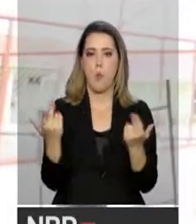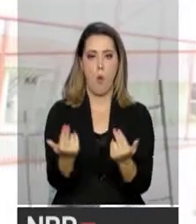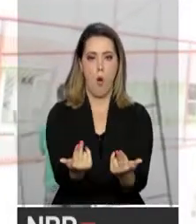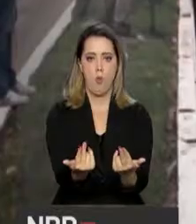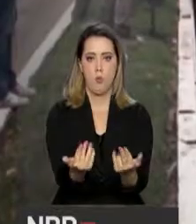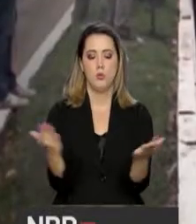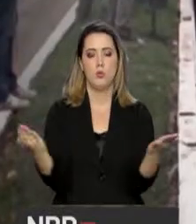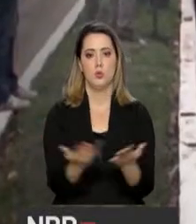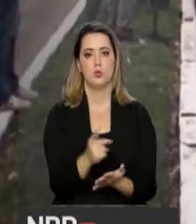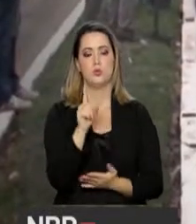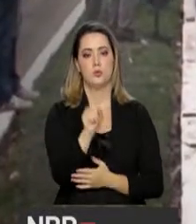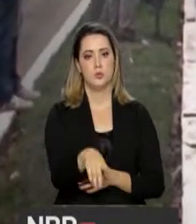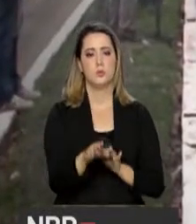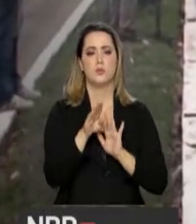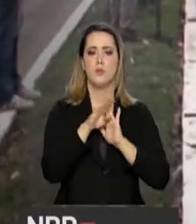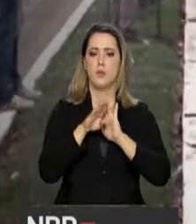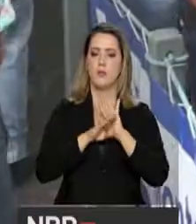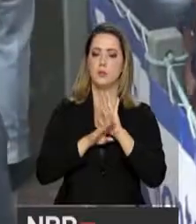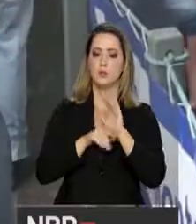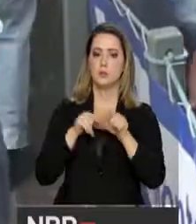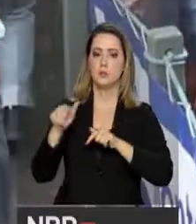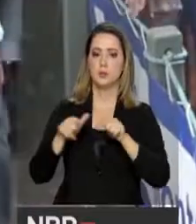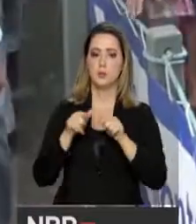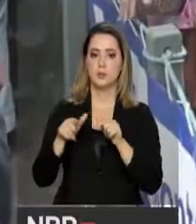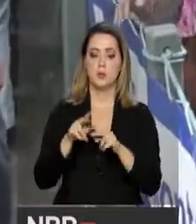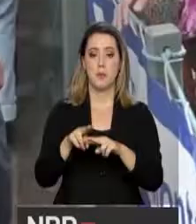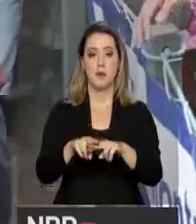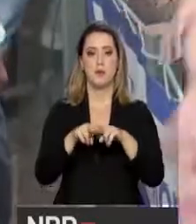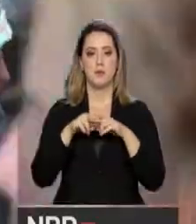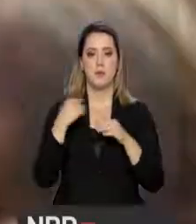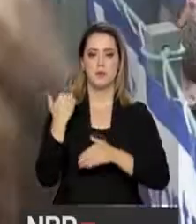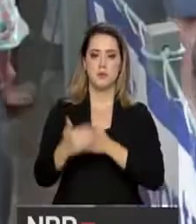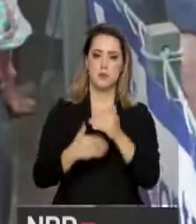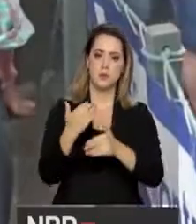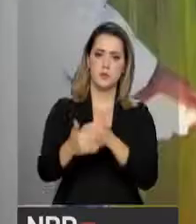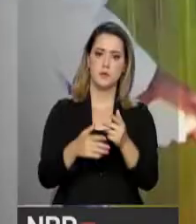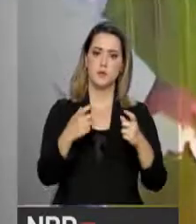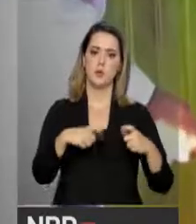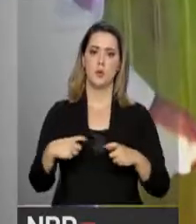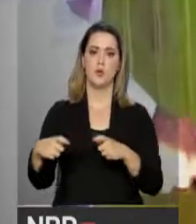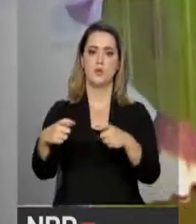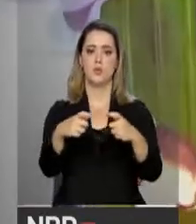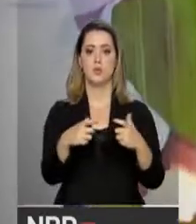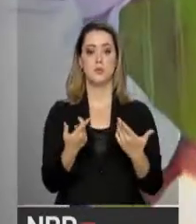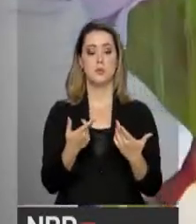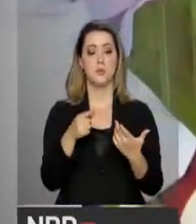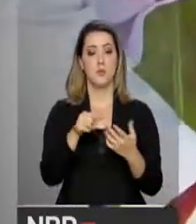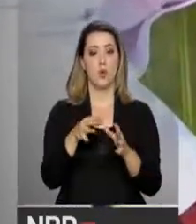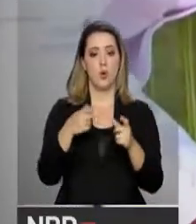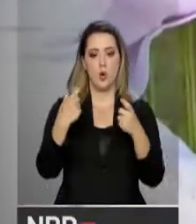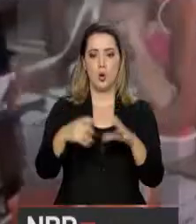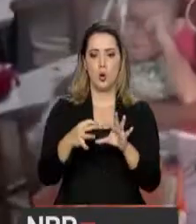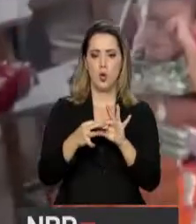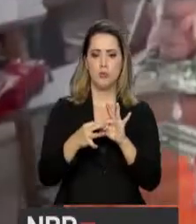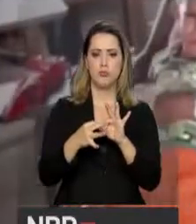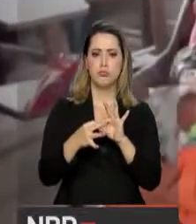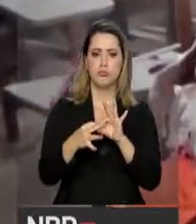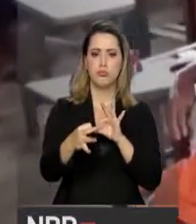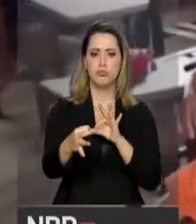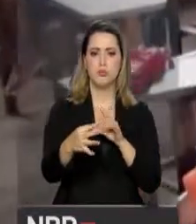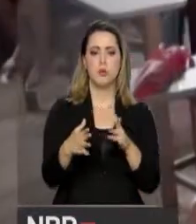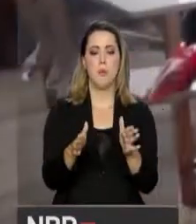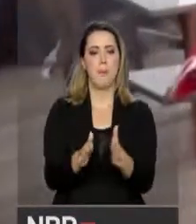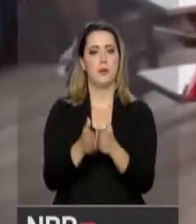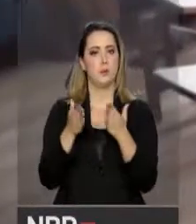hoje. Um programa que trabalhasse em prol do desenvolvimento regional em áreas extremamente